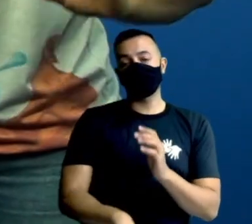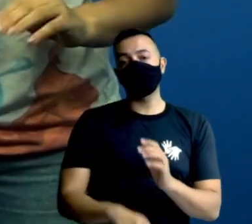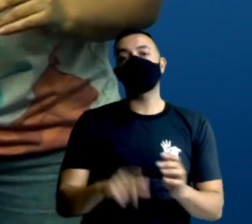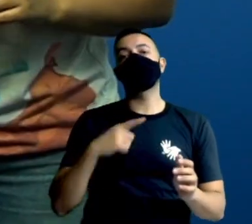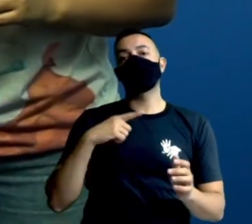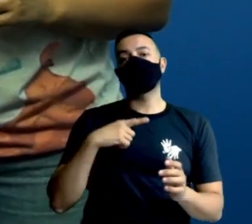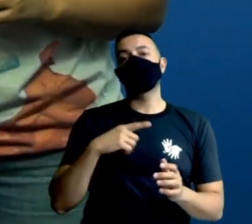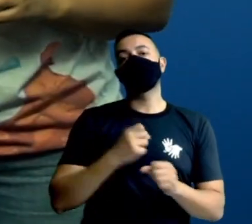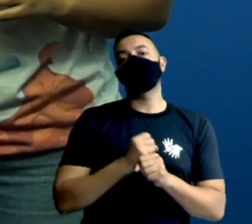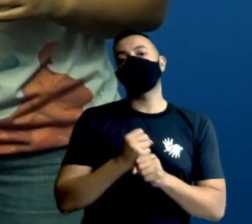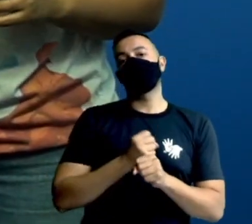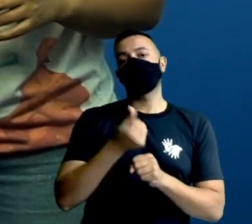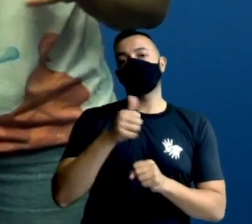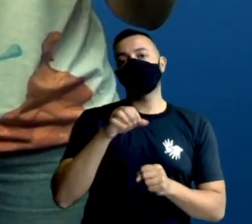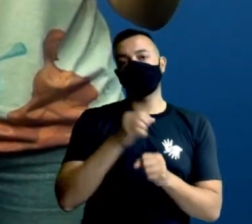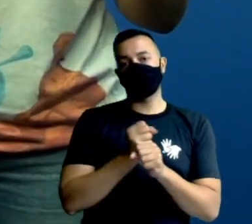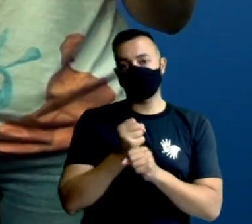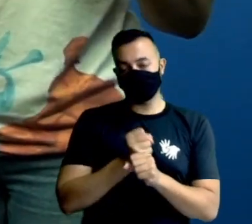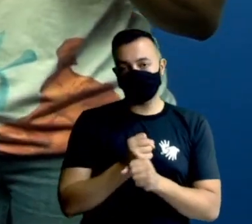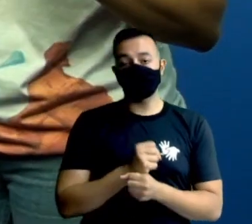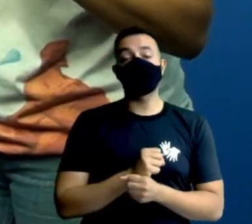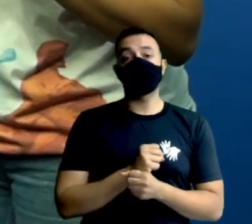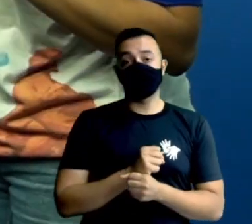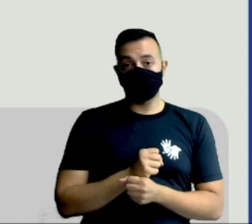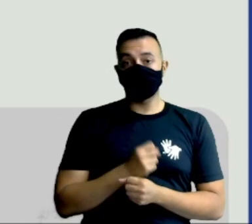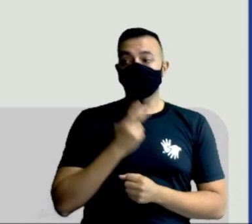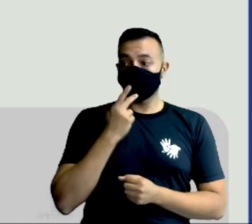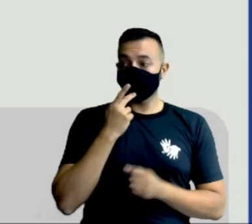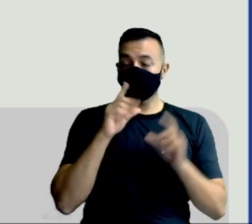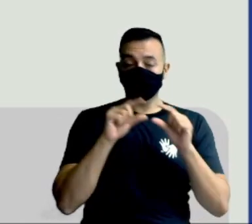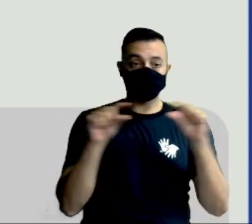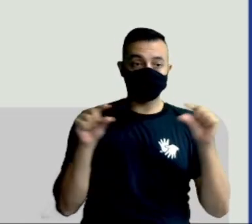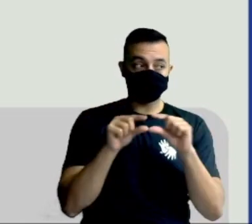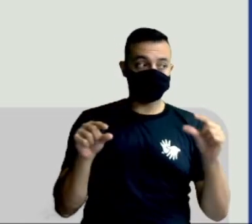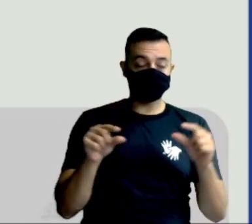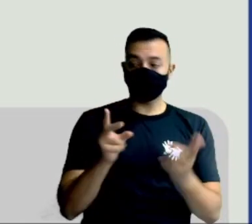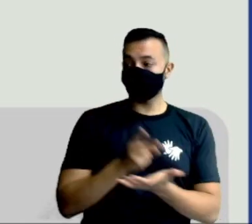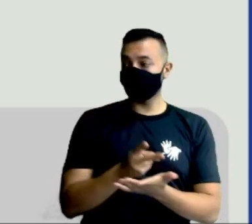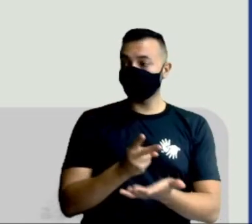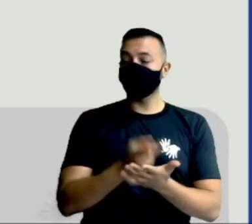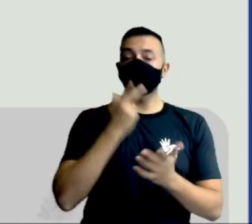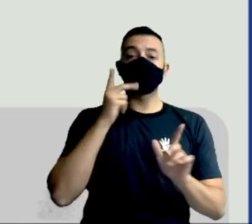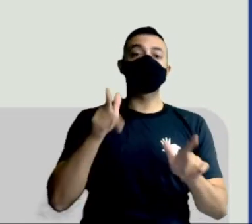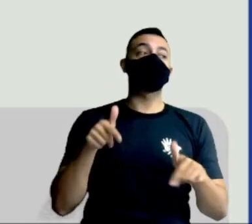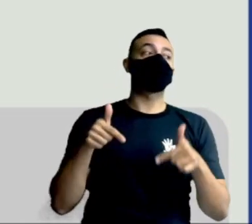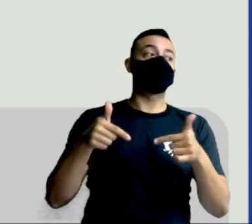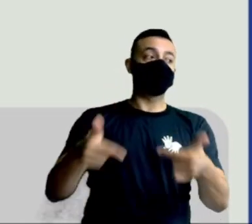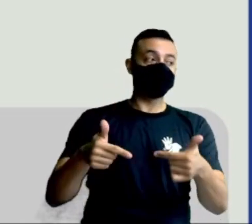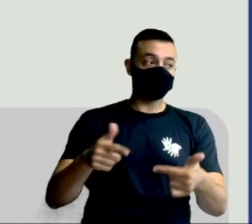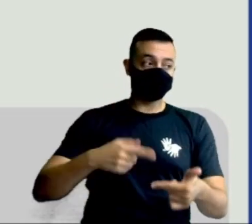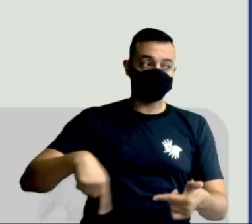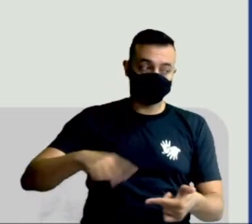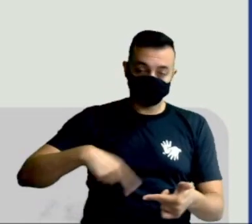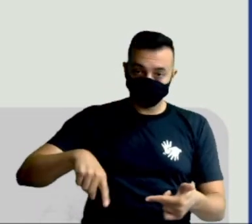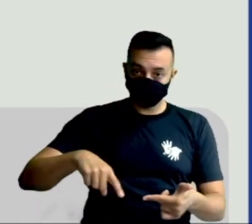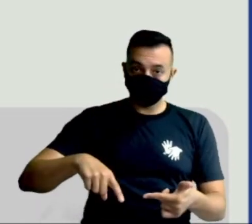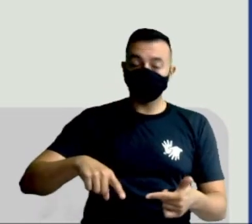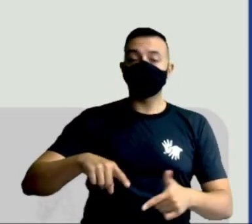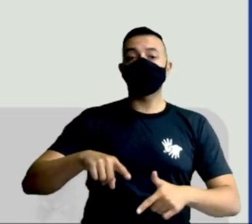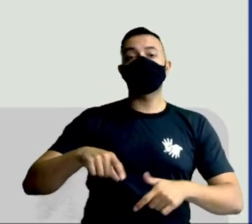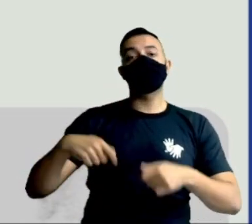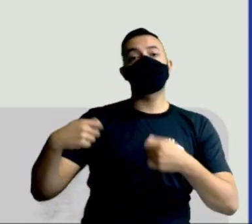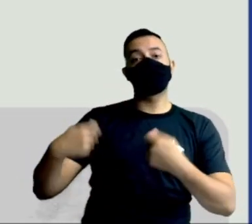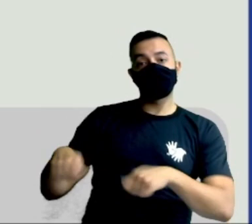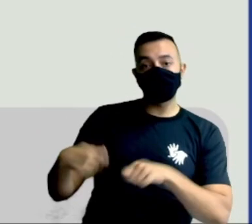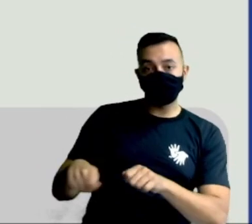aí quase uns 10 anos, tá certo? E ele dizia, ele tem aí a frase, ó, ele dizia, a sorte da nossa causa